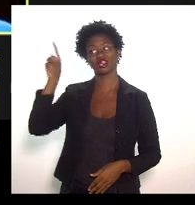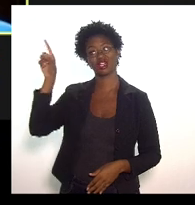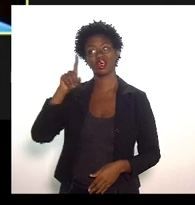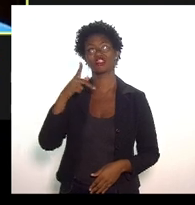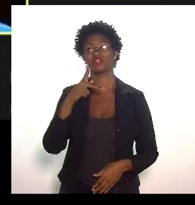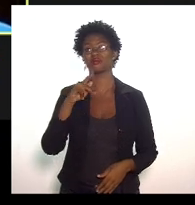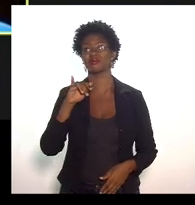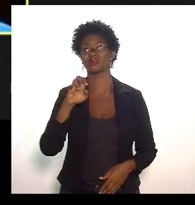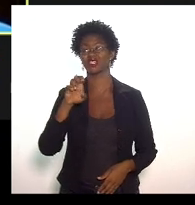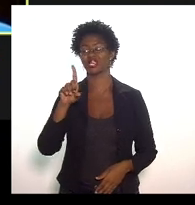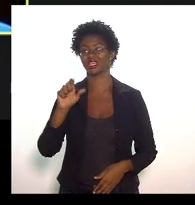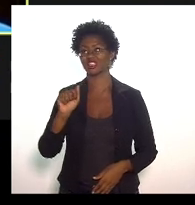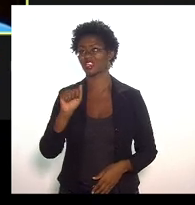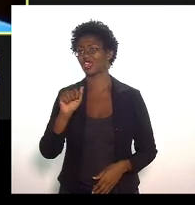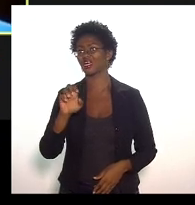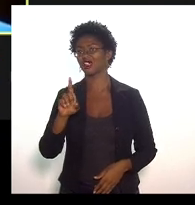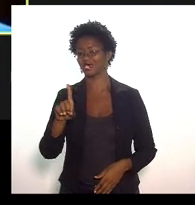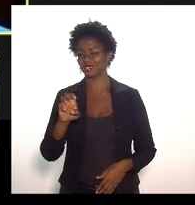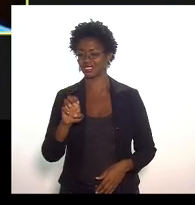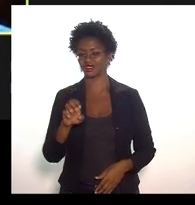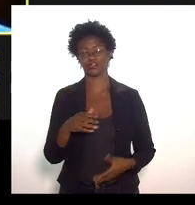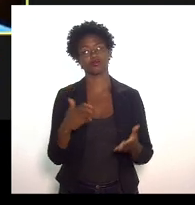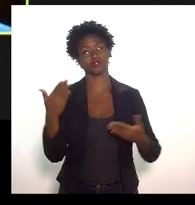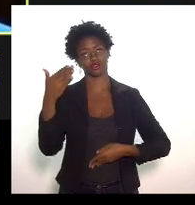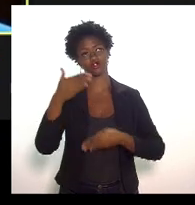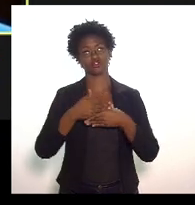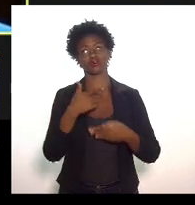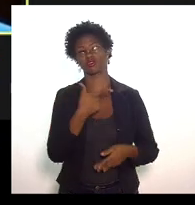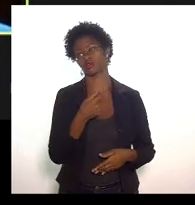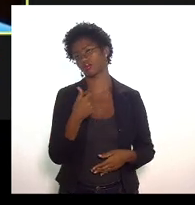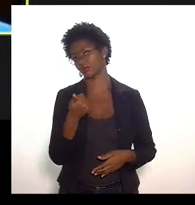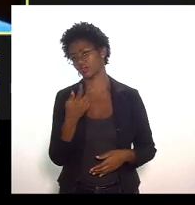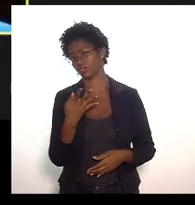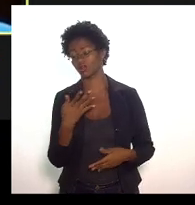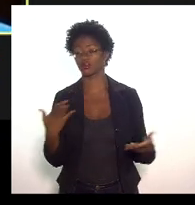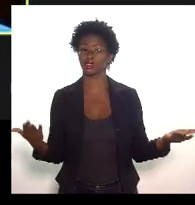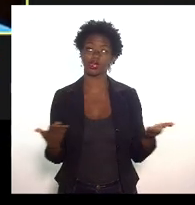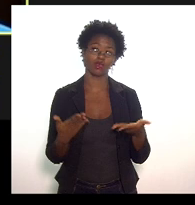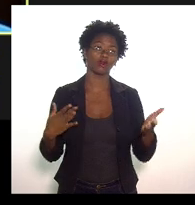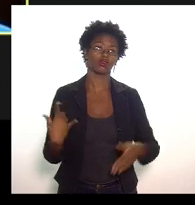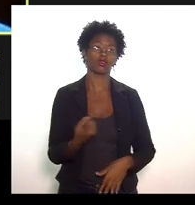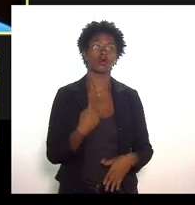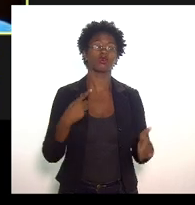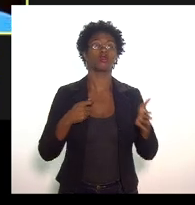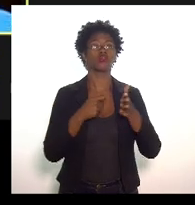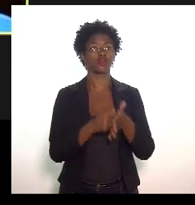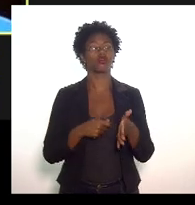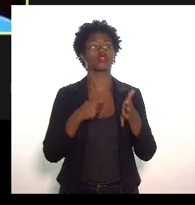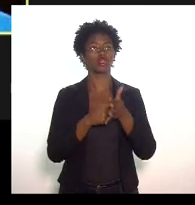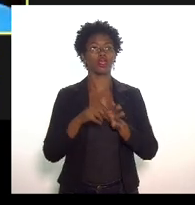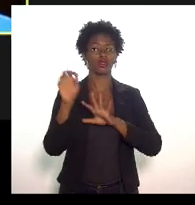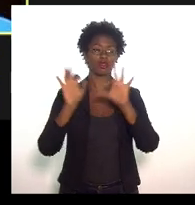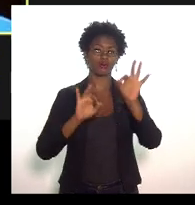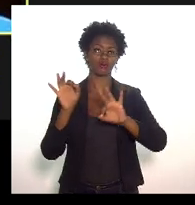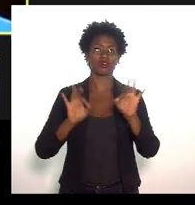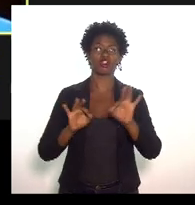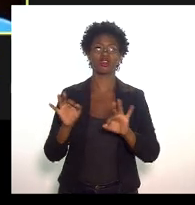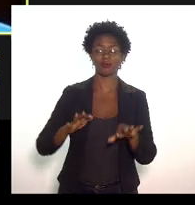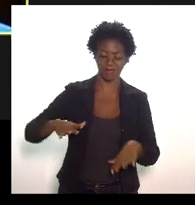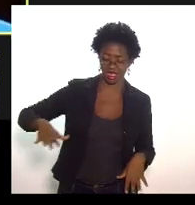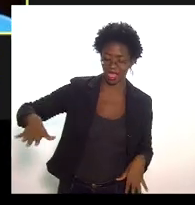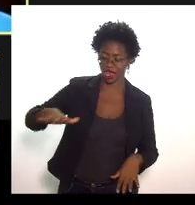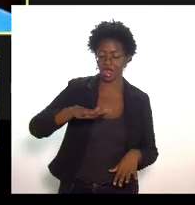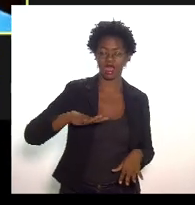conheceu muito bem, desde 2014. Nesse momento, a gente está lutando para que haja um projeto que redefina aquela